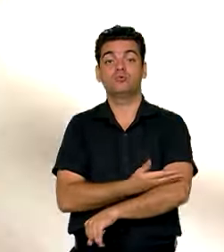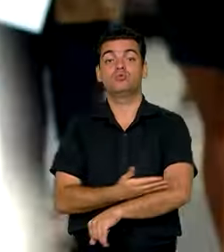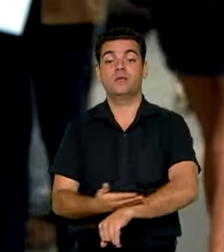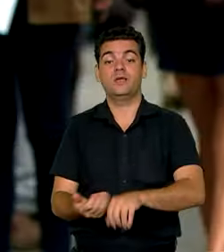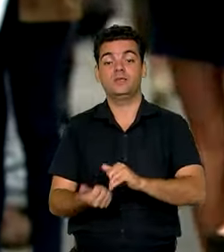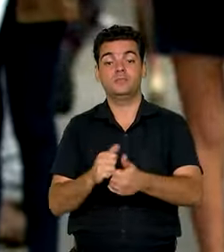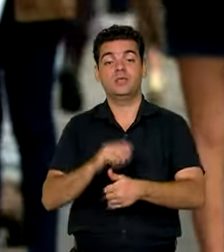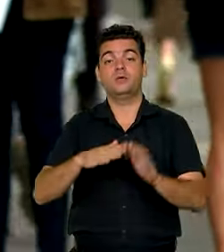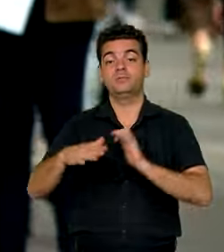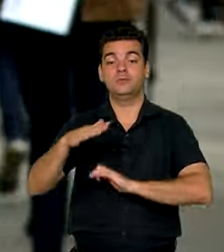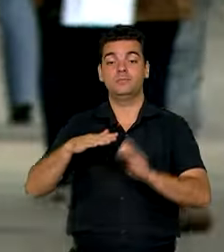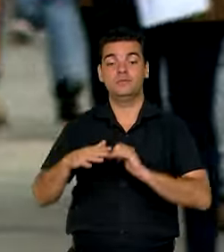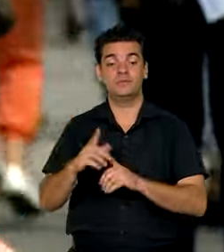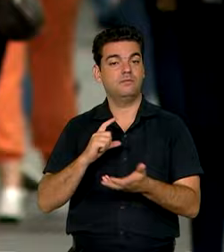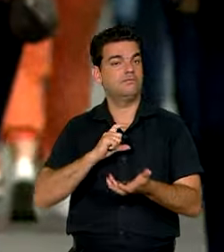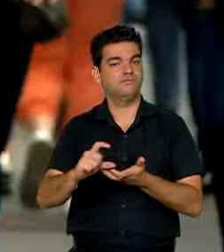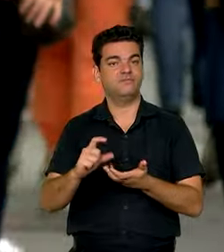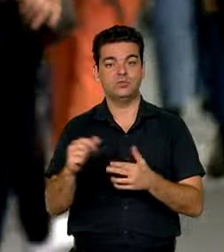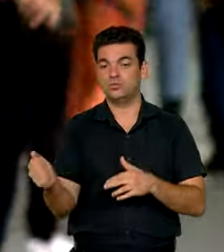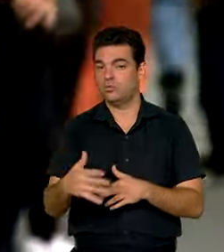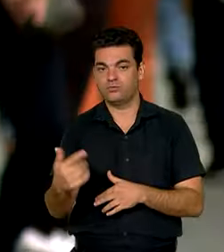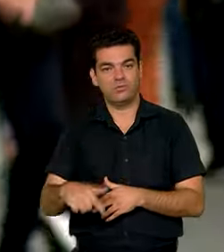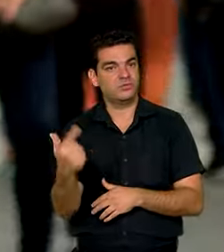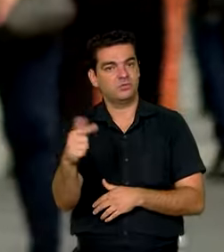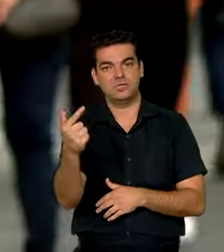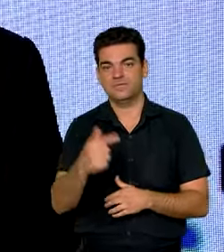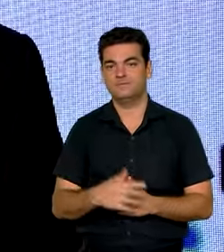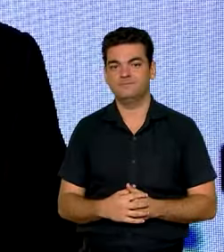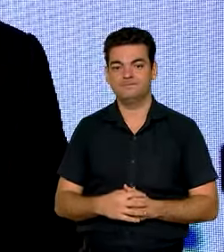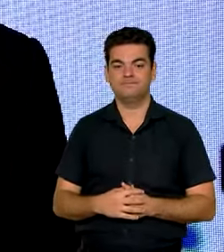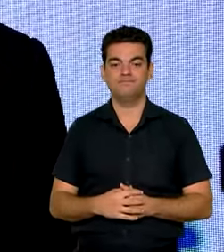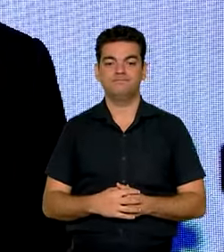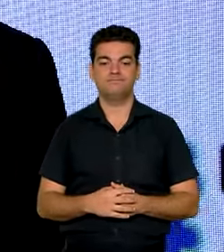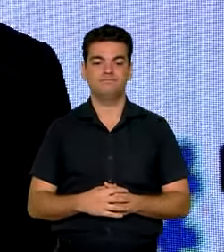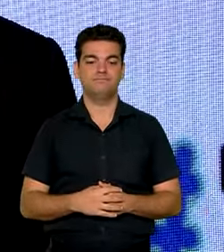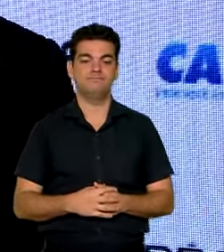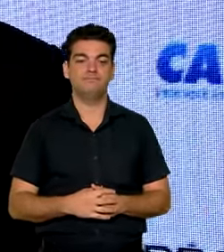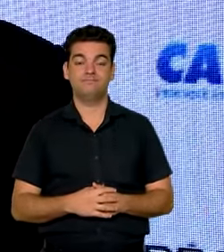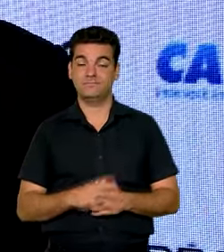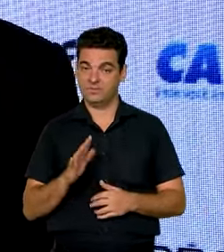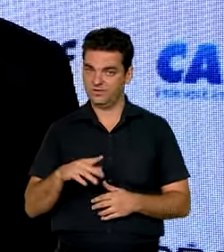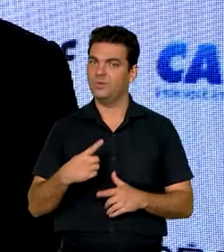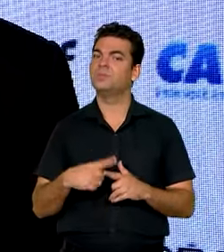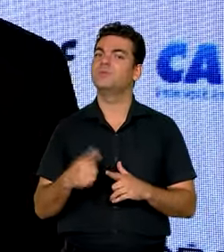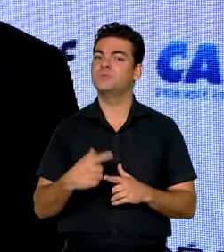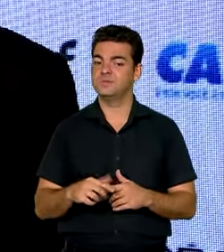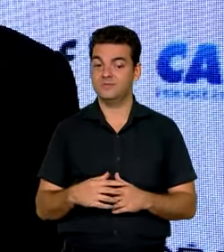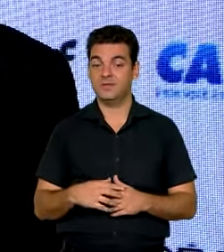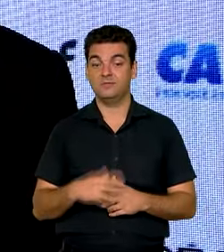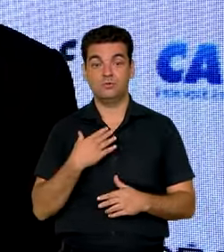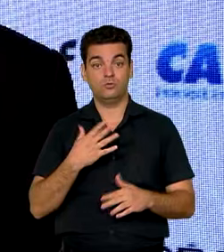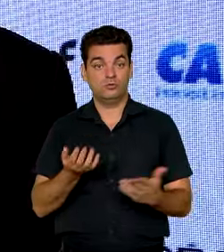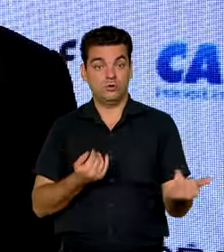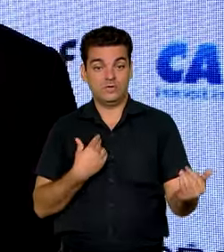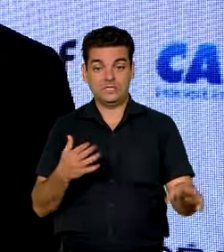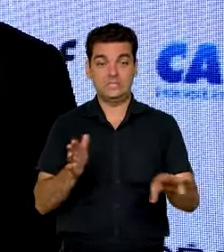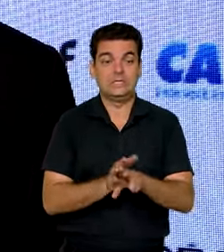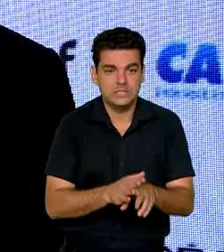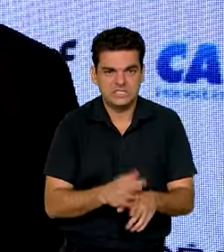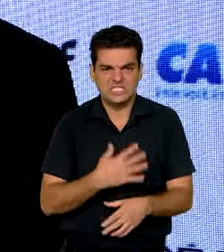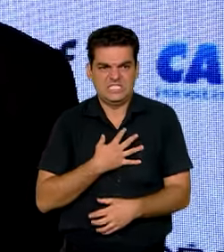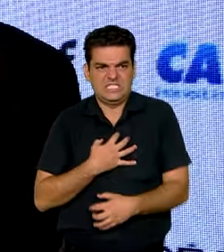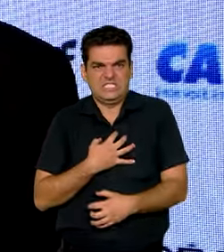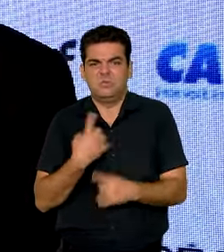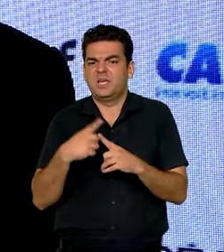em empresas que não investem em inovações tecnológicas. Isso pode gerar uma frustração entre os jovens